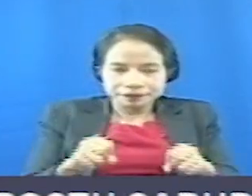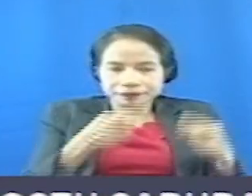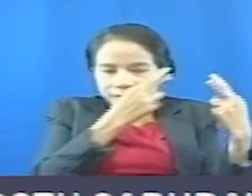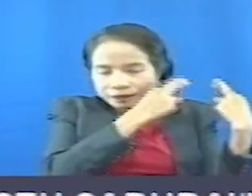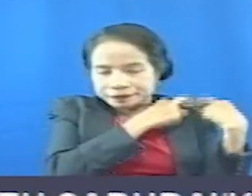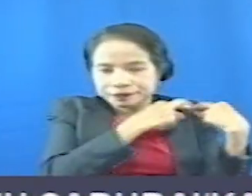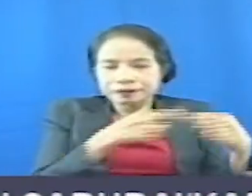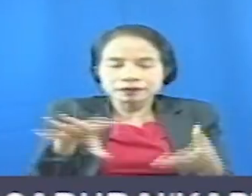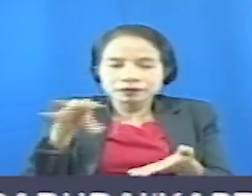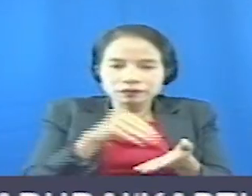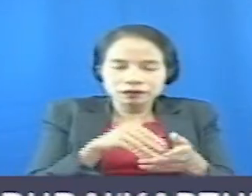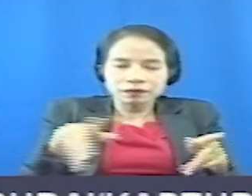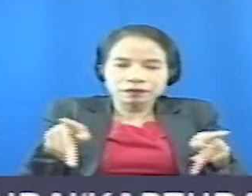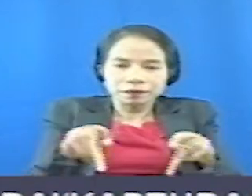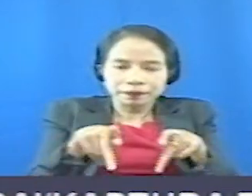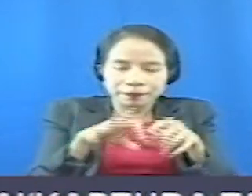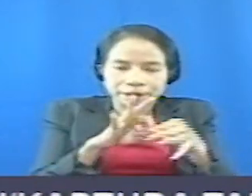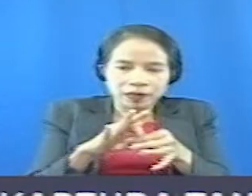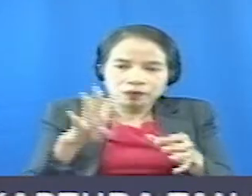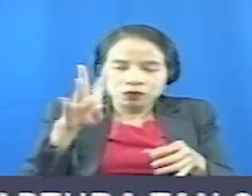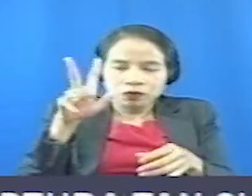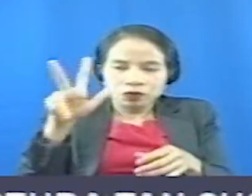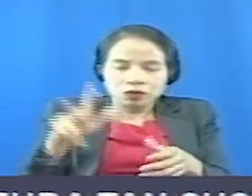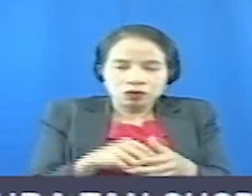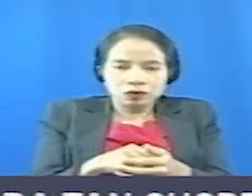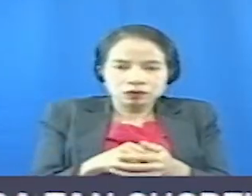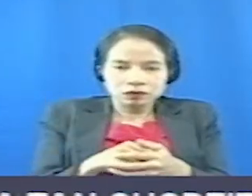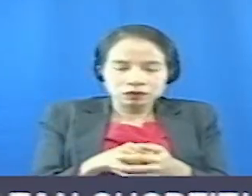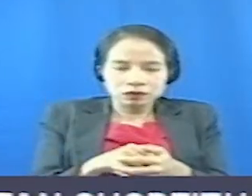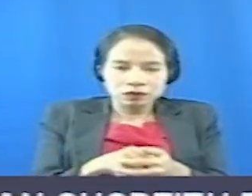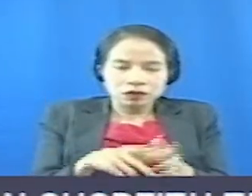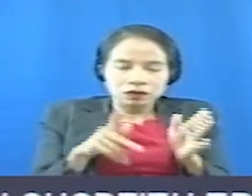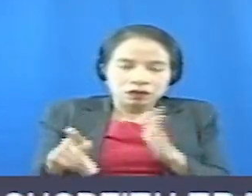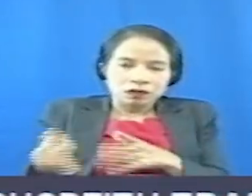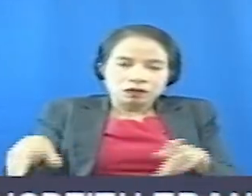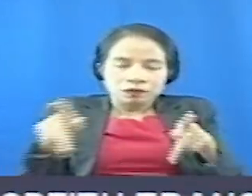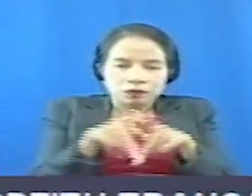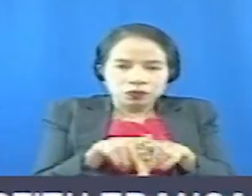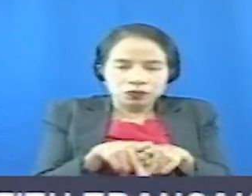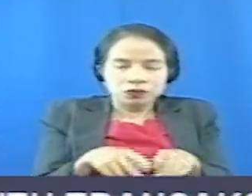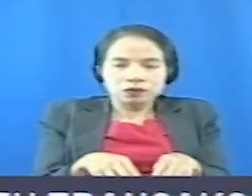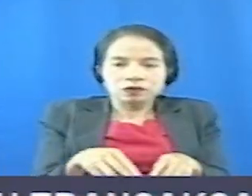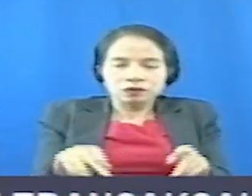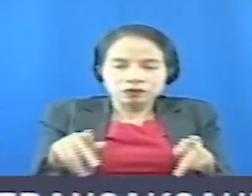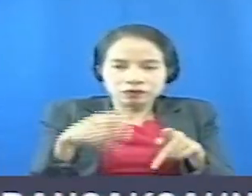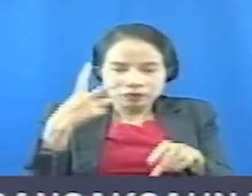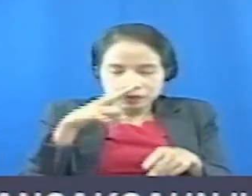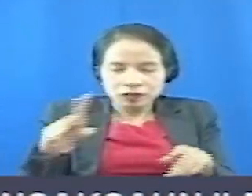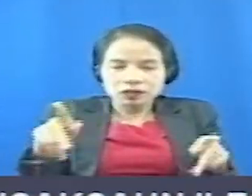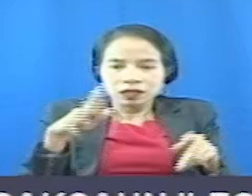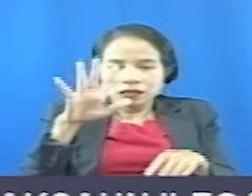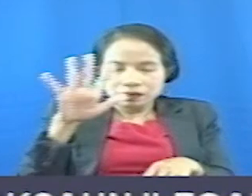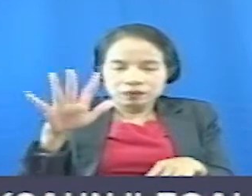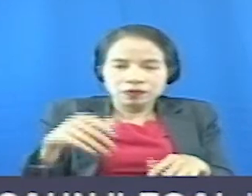kita monta membrus 9 tulu ba tanto ha minta posto vigilancia hatu si plano hari posto vigilancia lima nebe ia pada daun